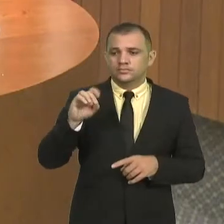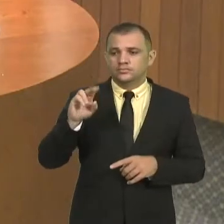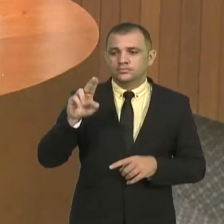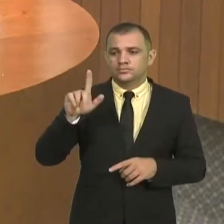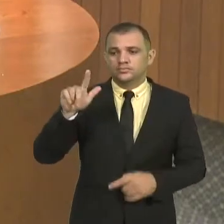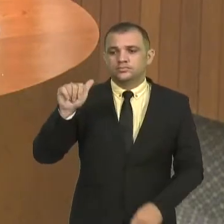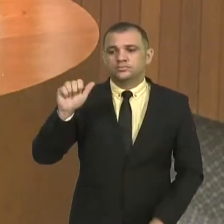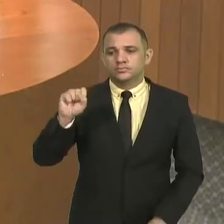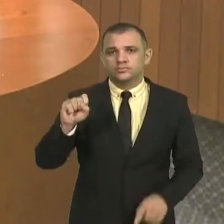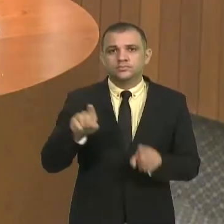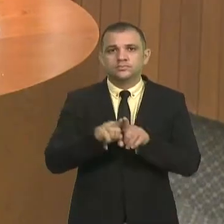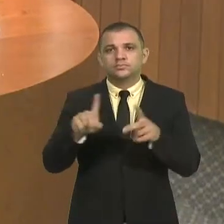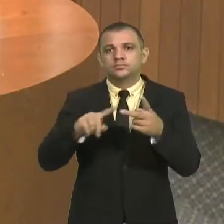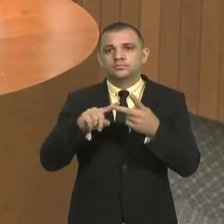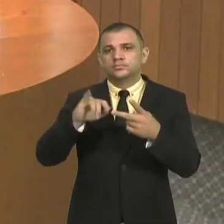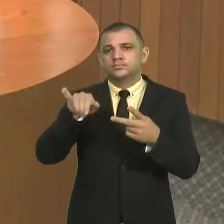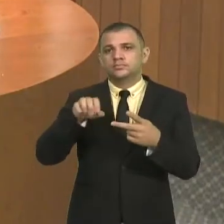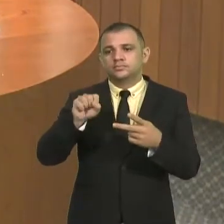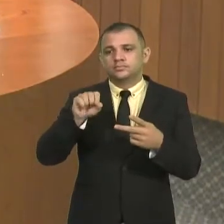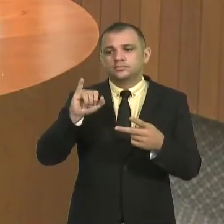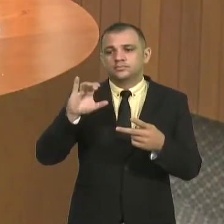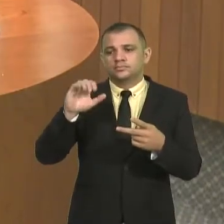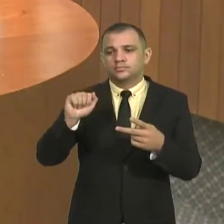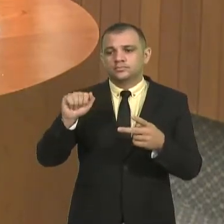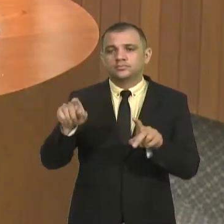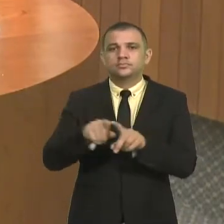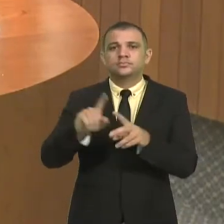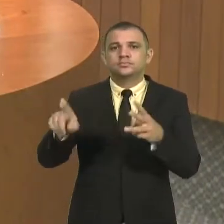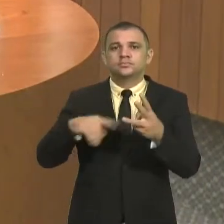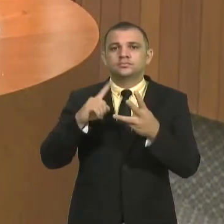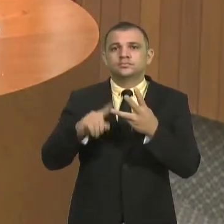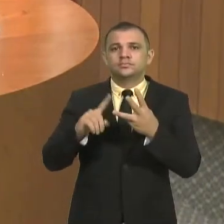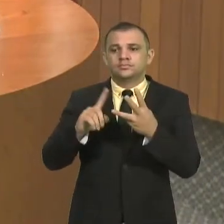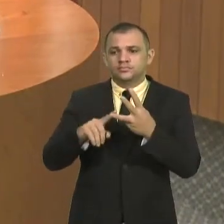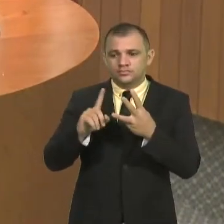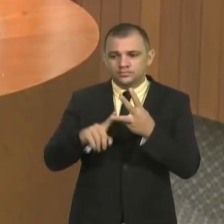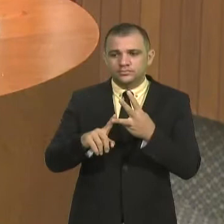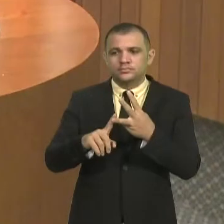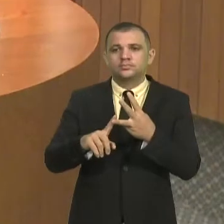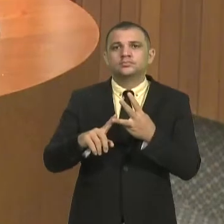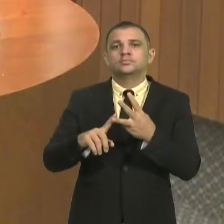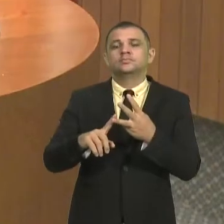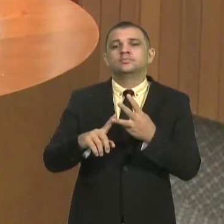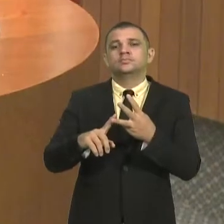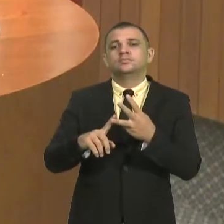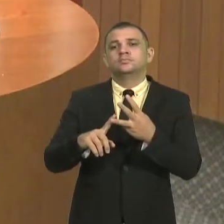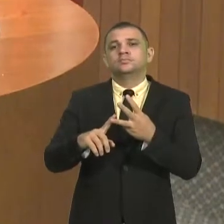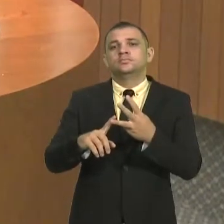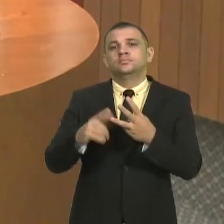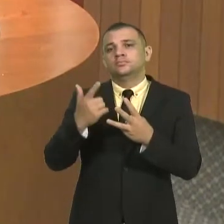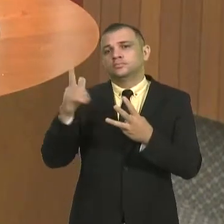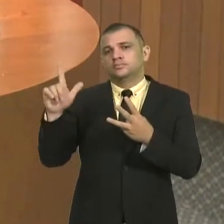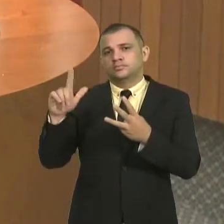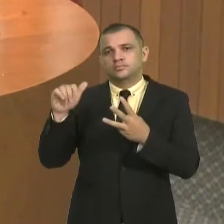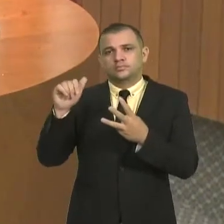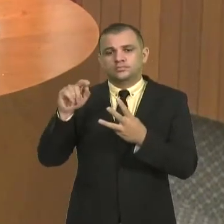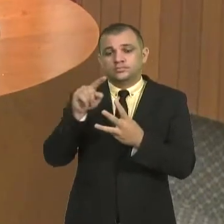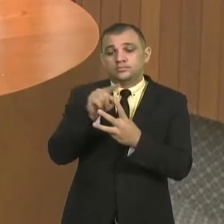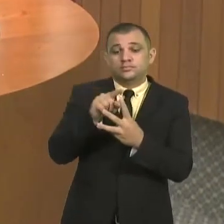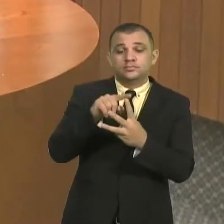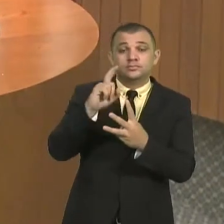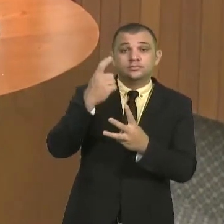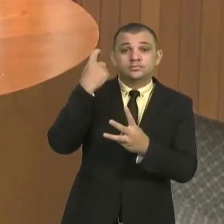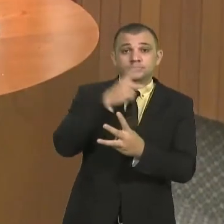estavam presentes ali. É um presidente da UMES, o ex-presidente da UMES, que é o Leandro, e outra pessoa, a Jéssica, que é a pessoa